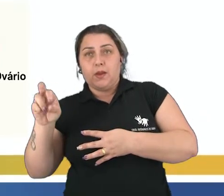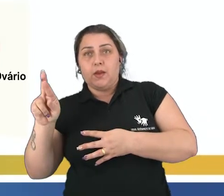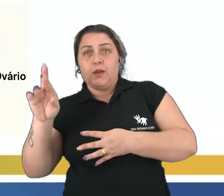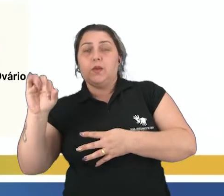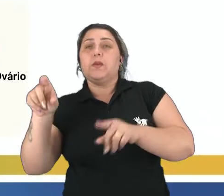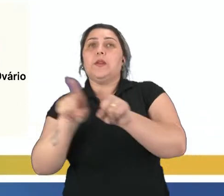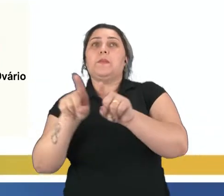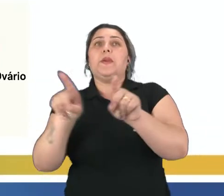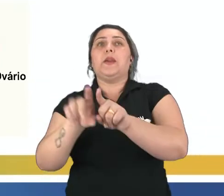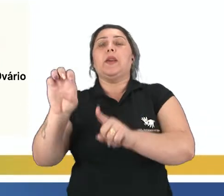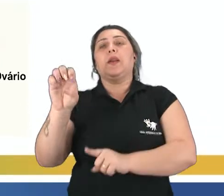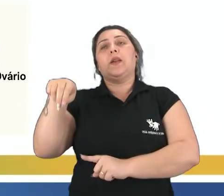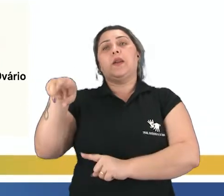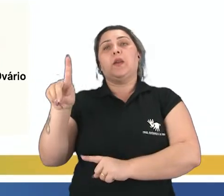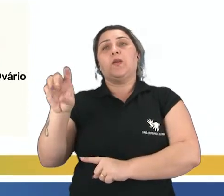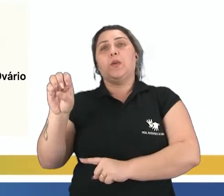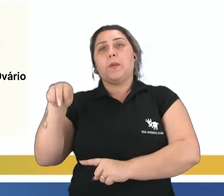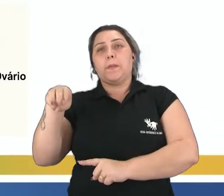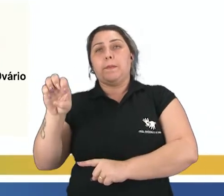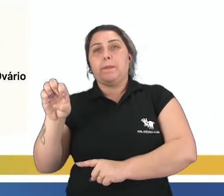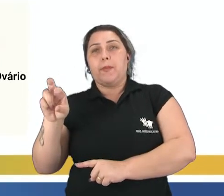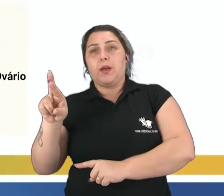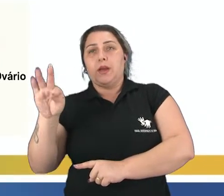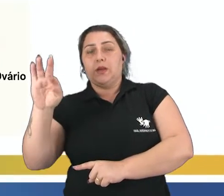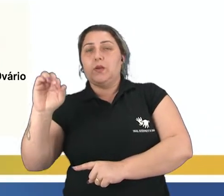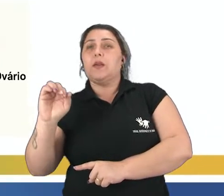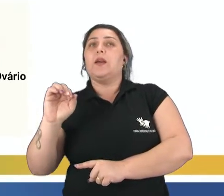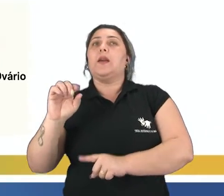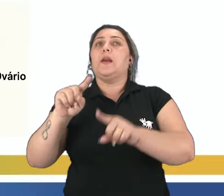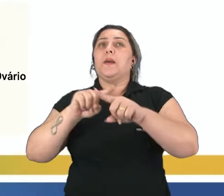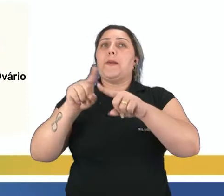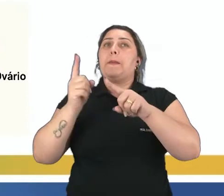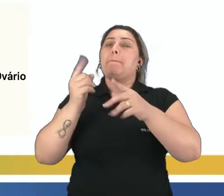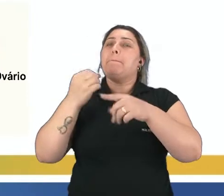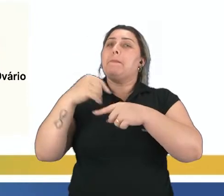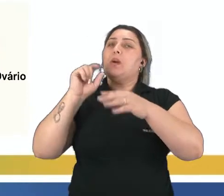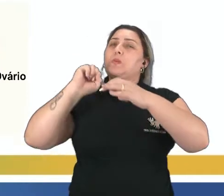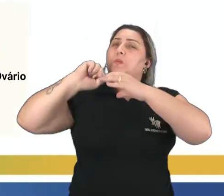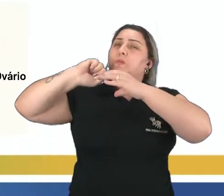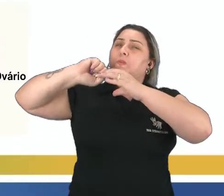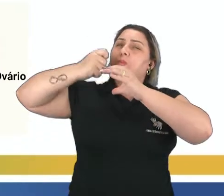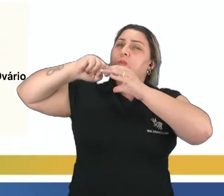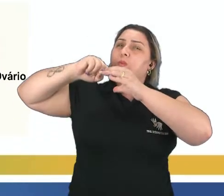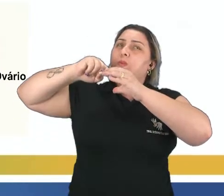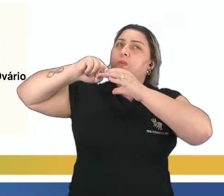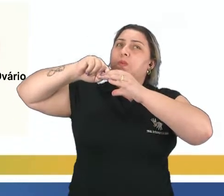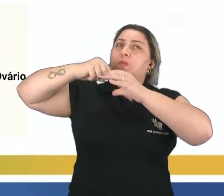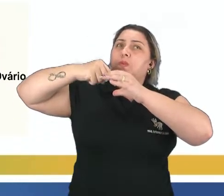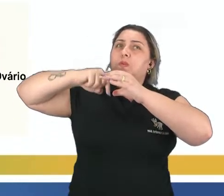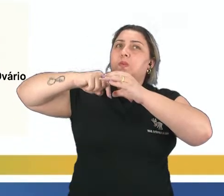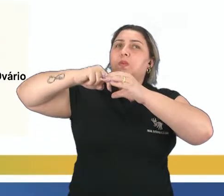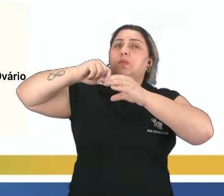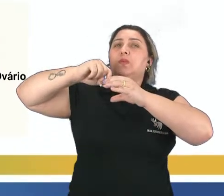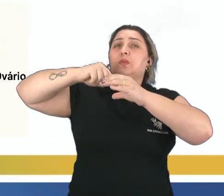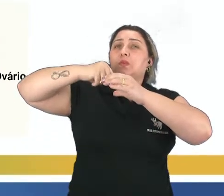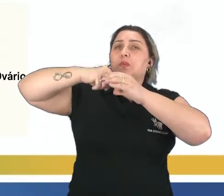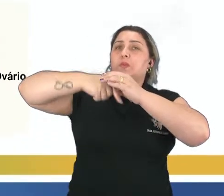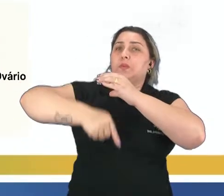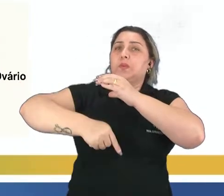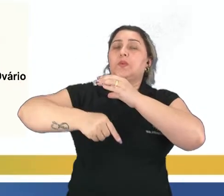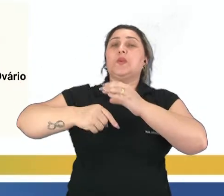endométrio. O endométrio, percebam que é a camada mais interna do útero. E a gente precisa trazer